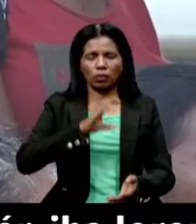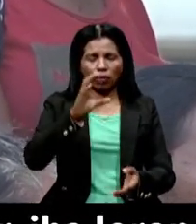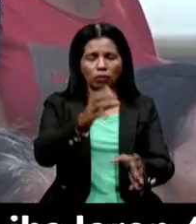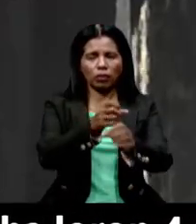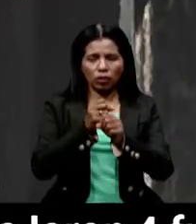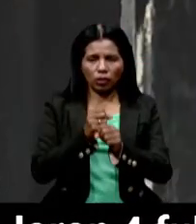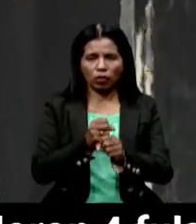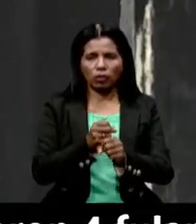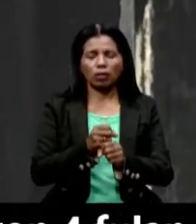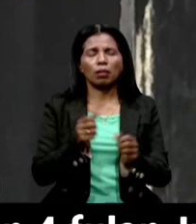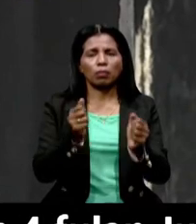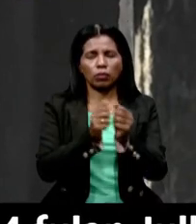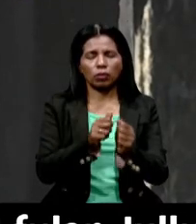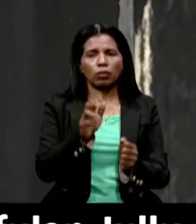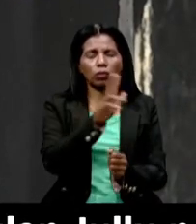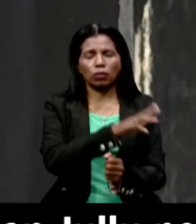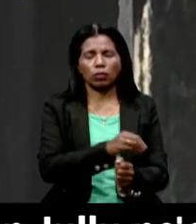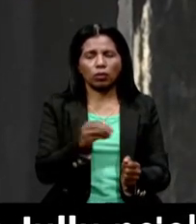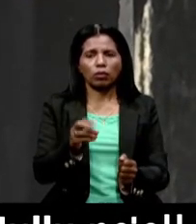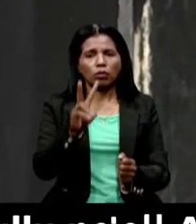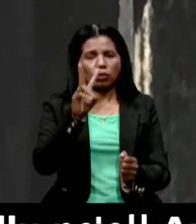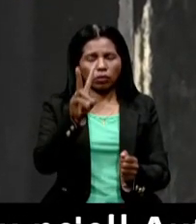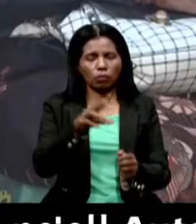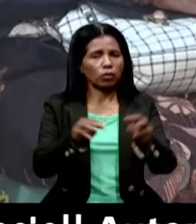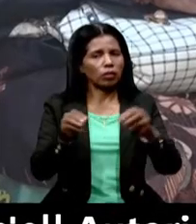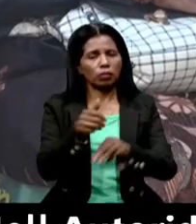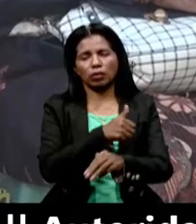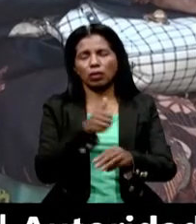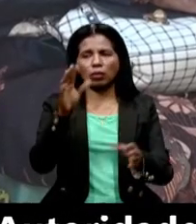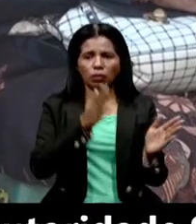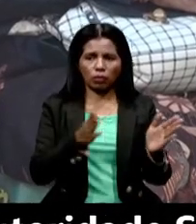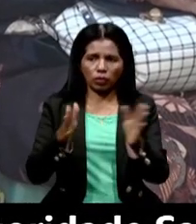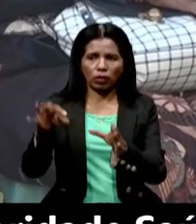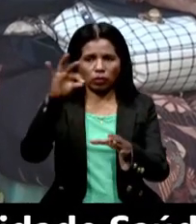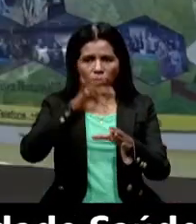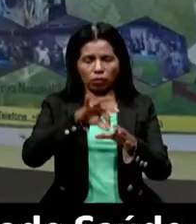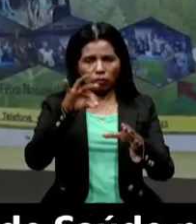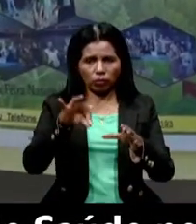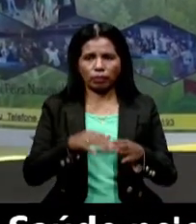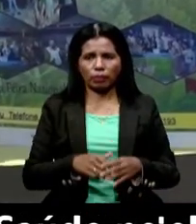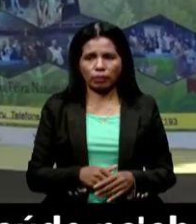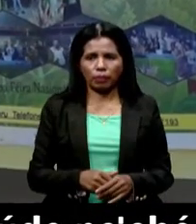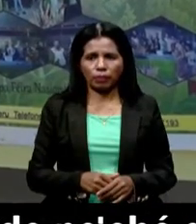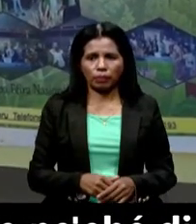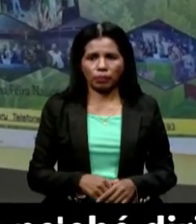tahela sorghum tonelada rua liu, no munisipiu Siraseluk, se iha prosesu kudahela Lamberto da Silva, Emerenciana Martins, Ziemen.